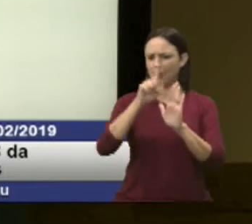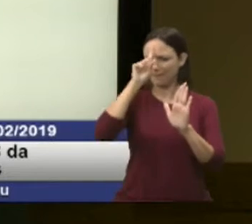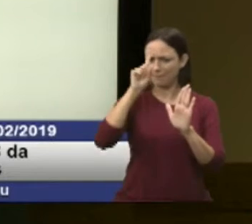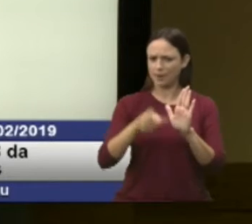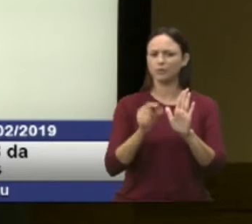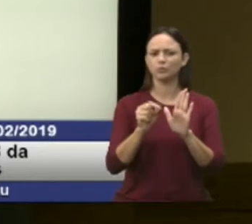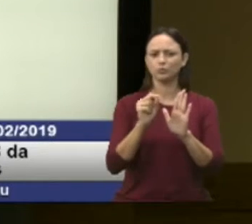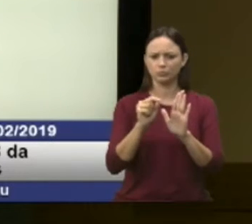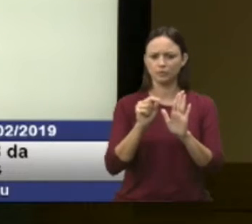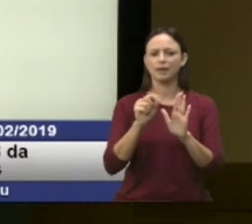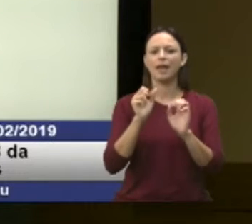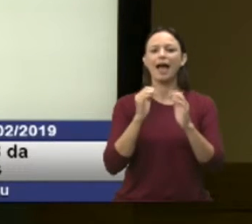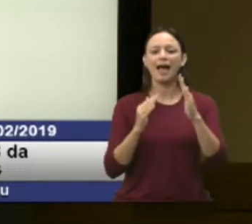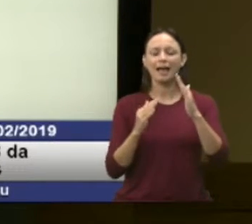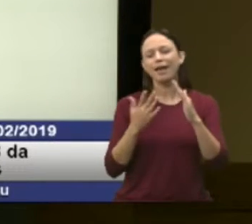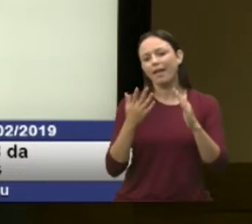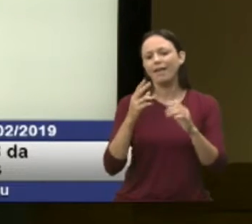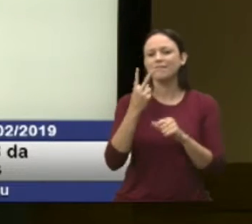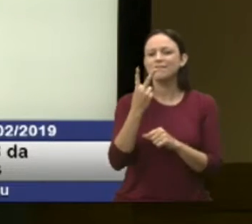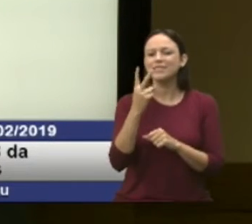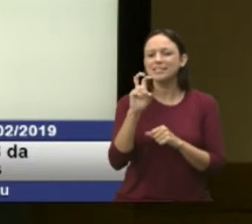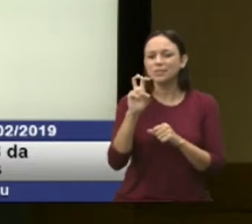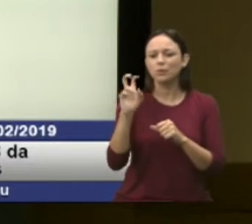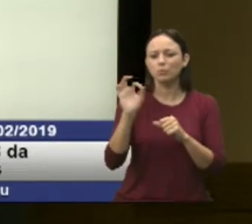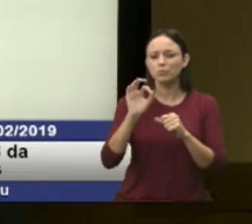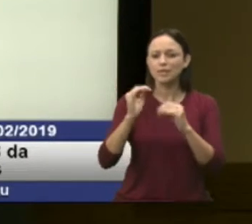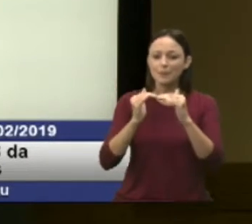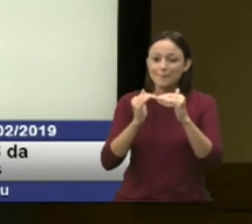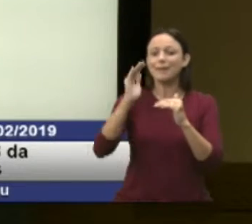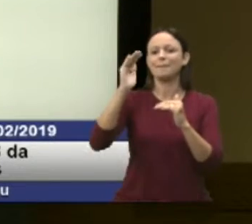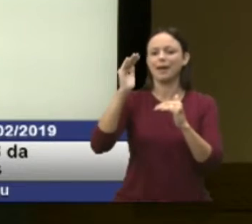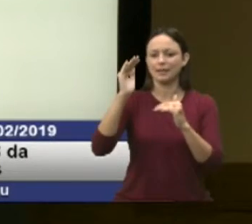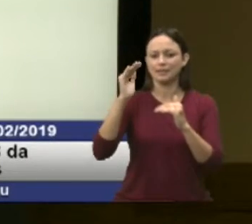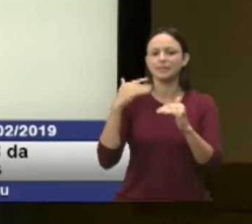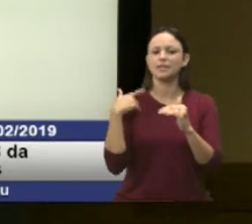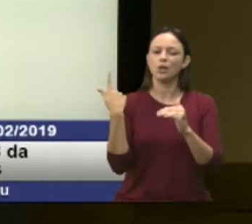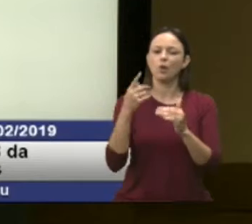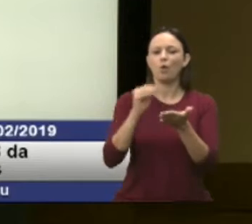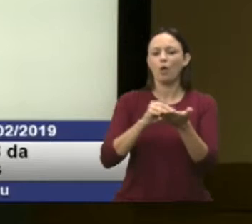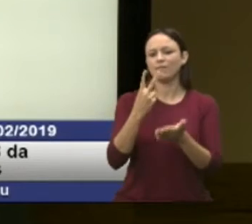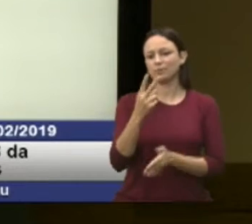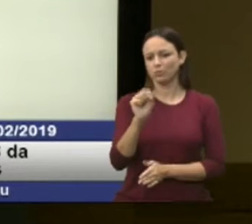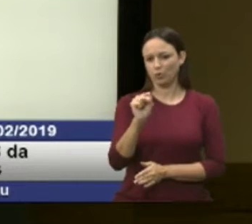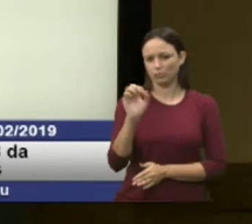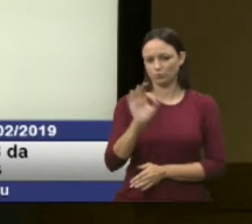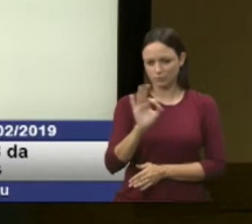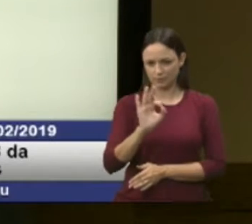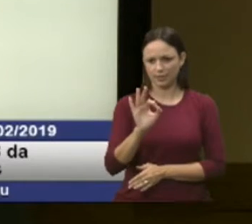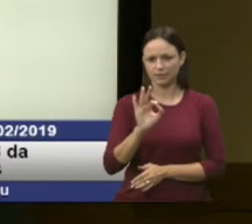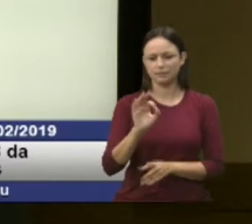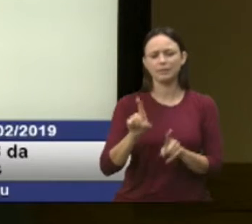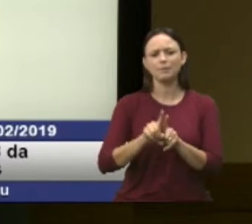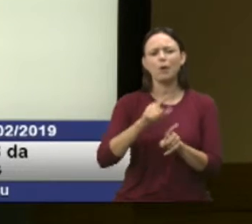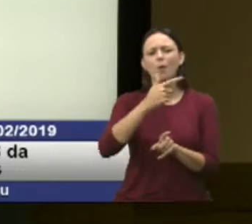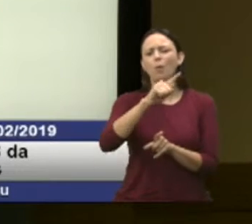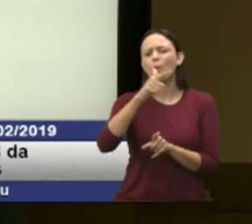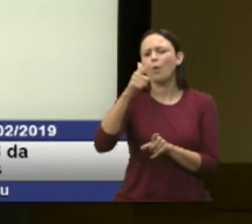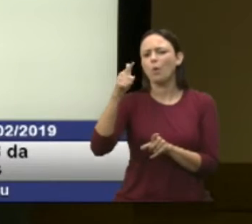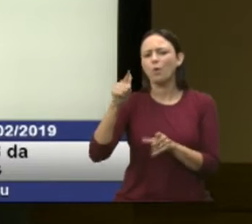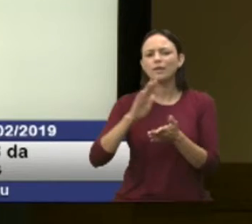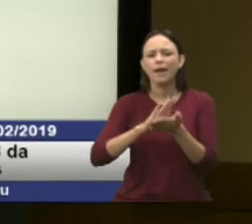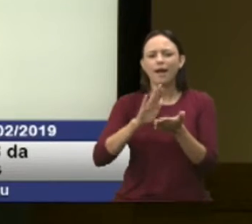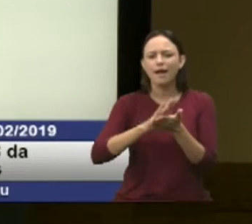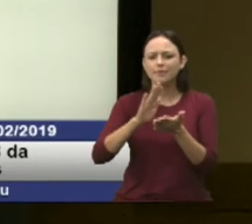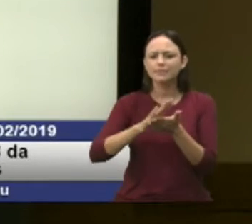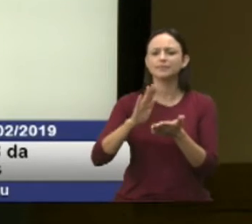aplicado 25% e nós estamos aplicando 28%. E depois as demais despesas, que a gente